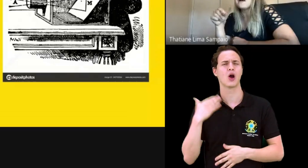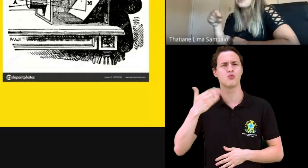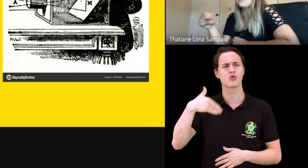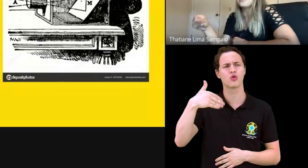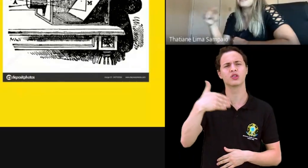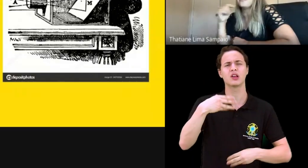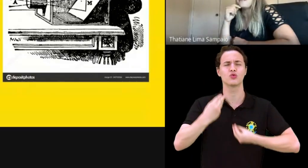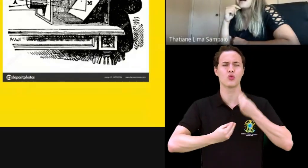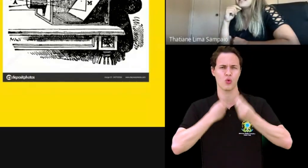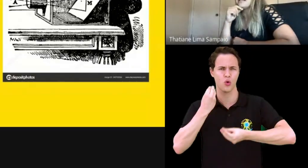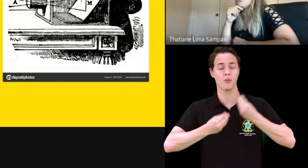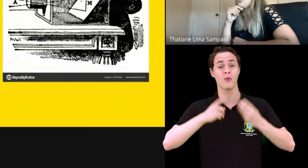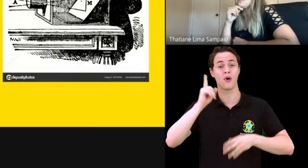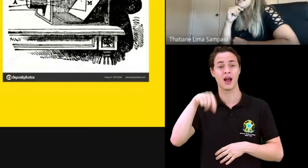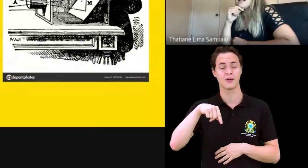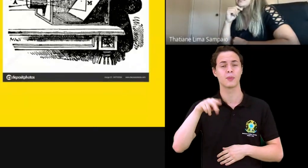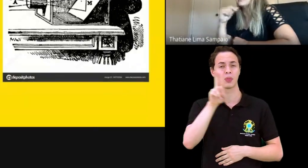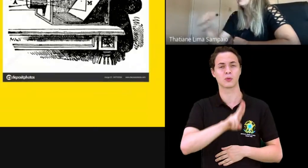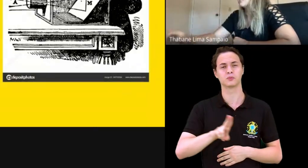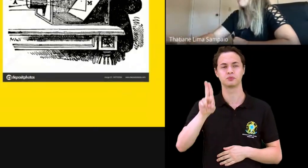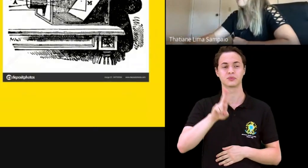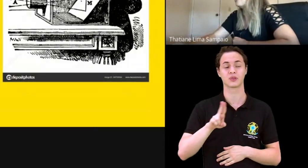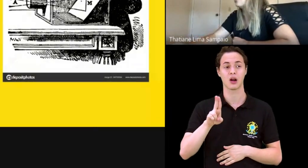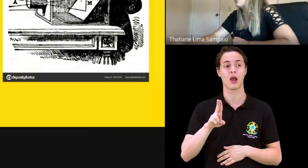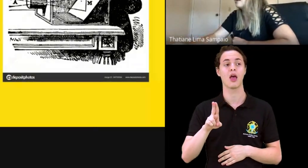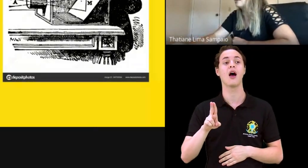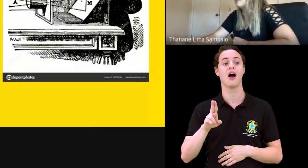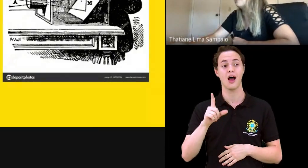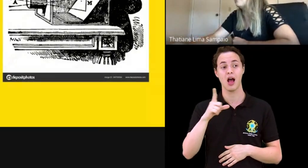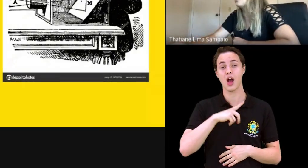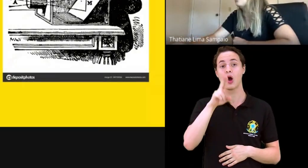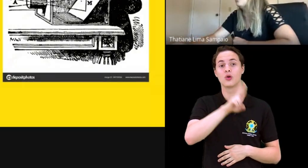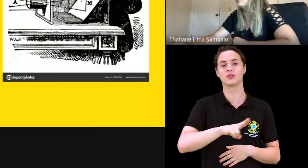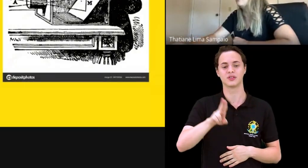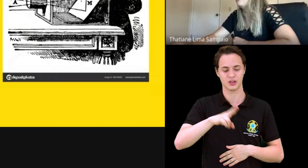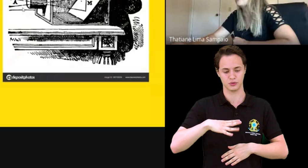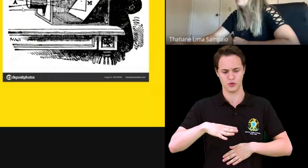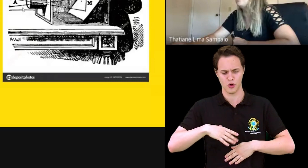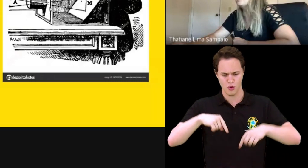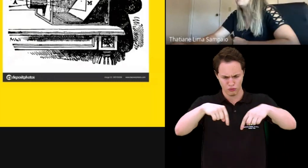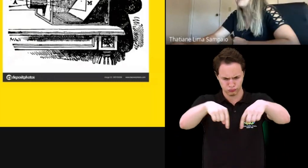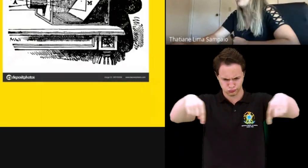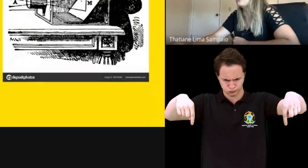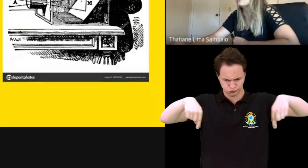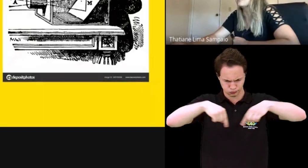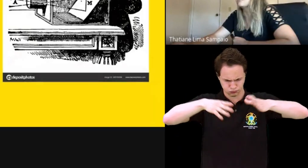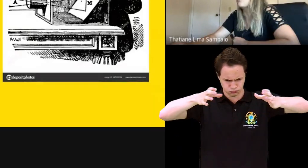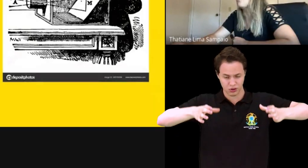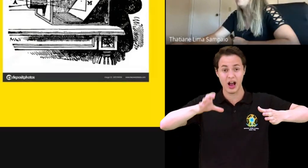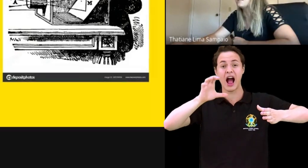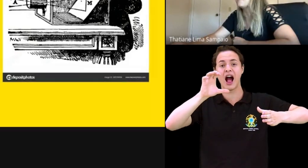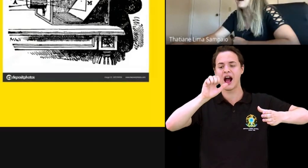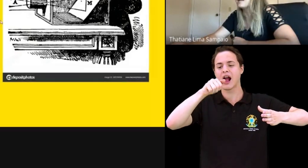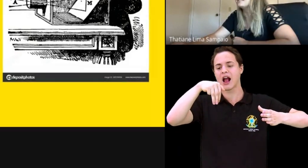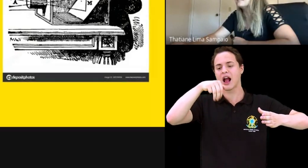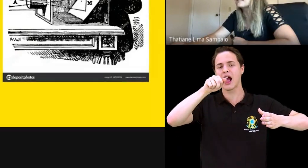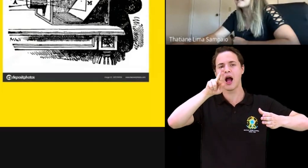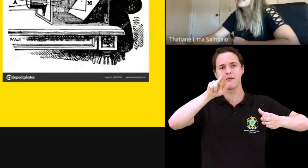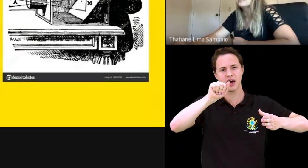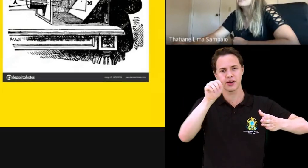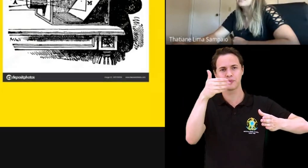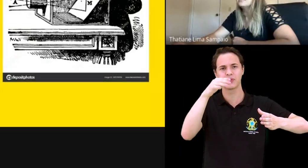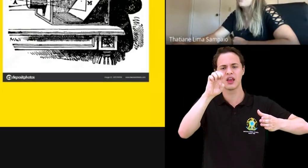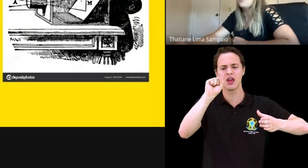como a imagem pode ser formada, ela é utilizada a partir da câmera escura, que foram as primeiras imagens a serem